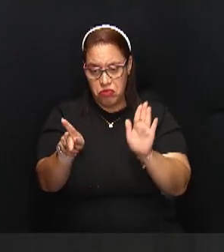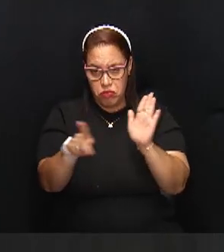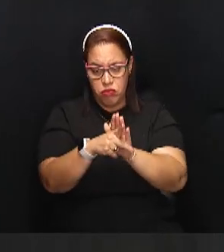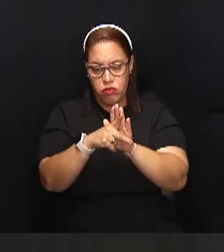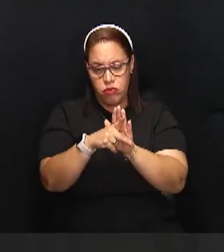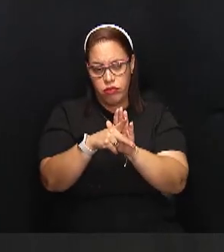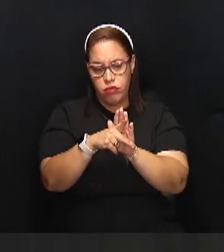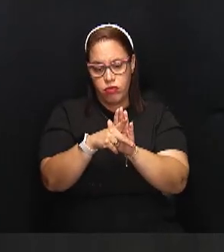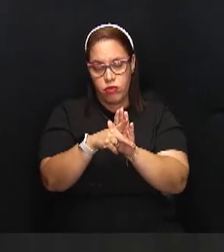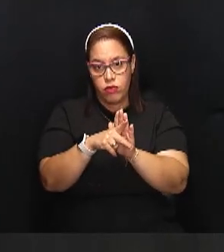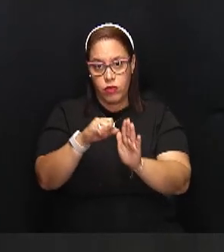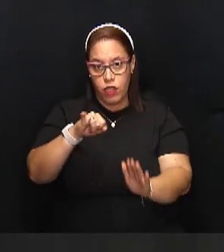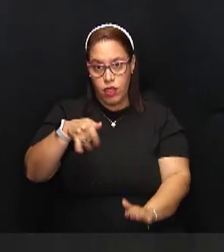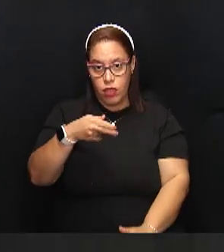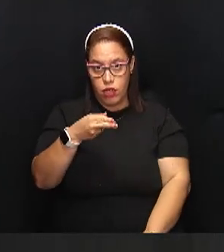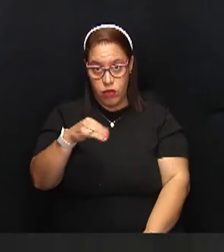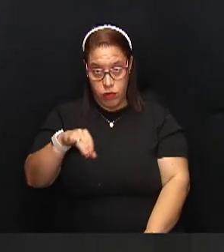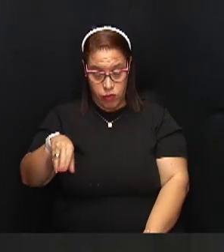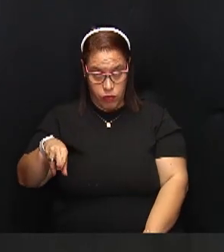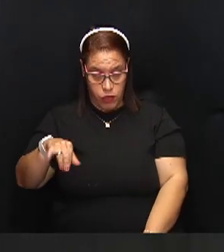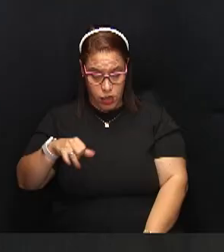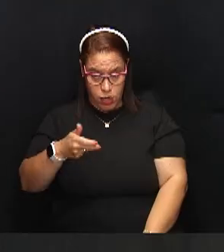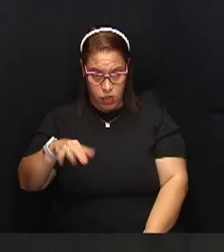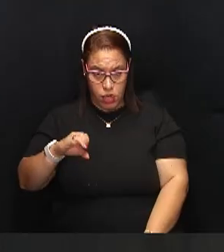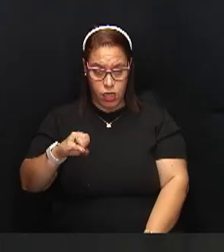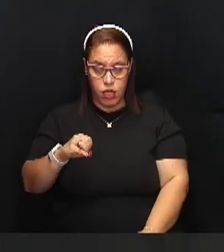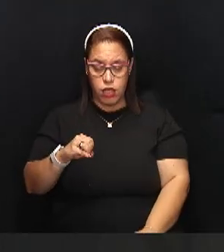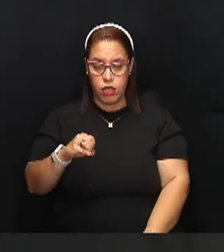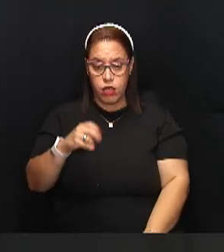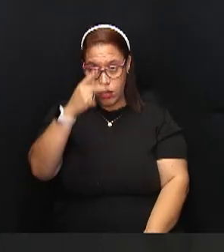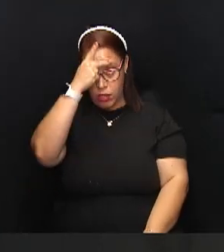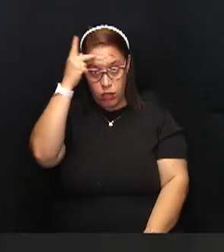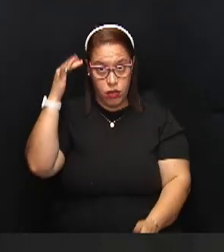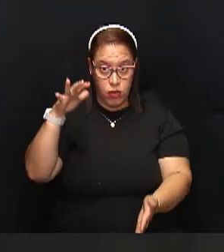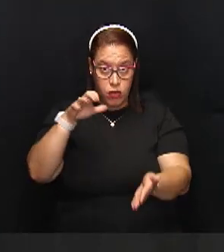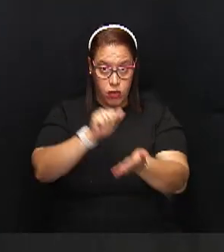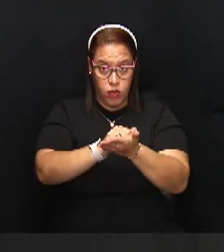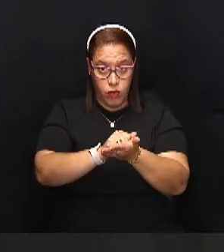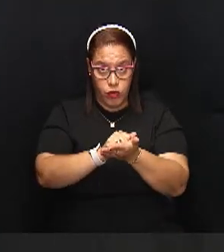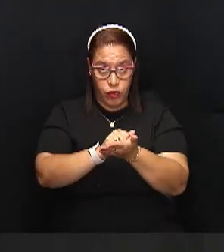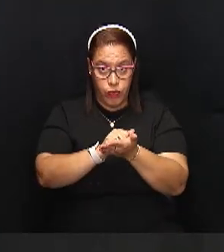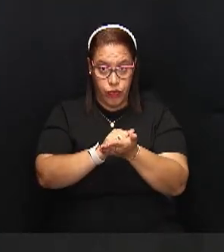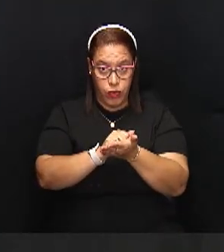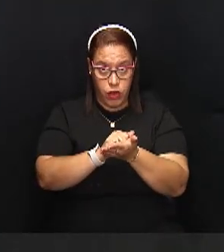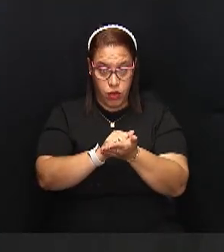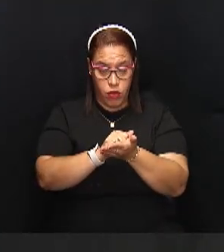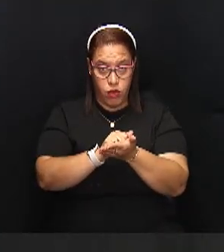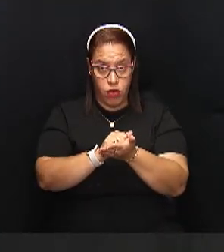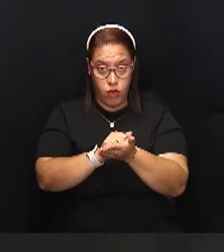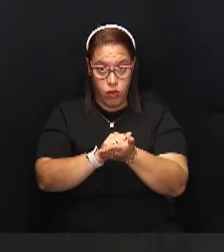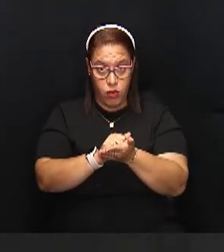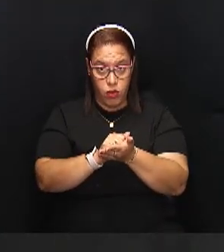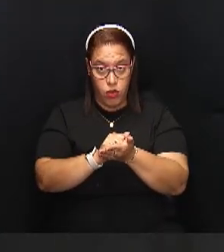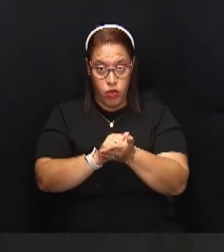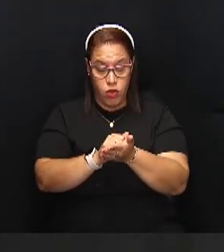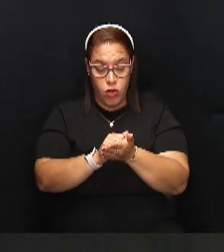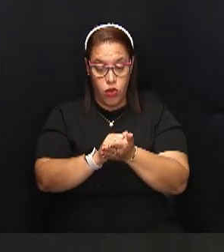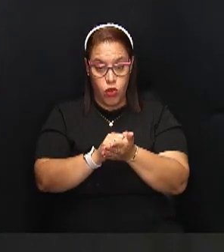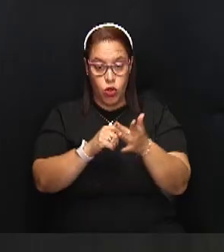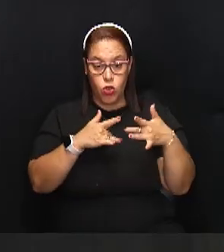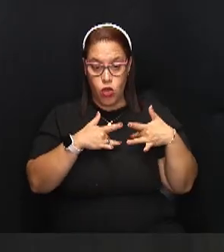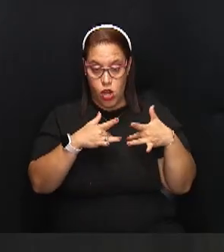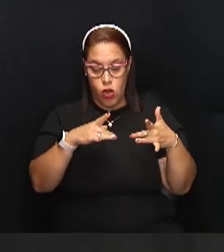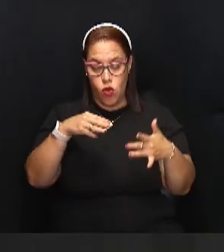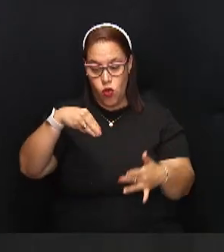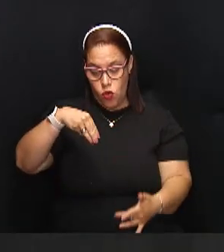dá isenção para as pessoas que são inscritas no REDOME, que é o Cadastro Nacional dos Doadores de Medula Óssea,